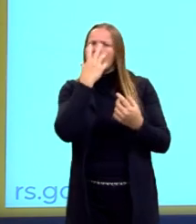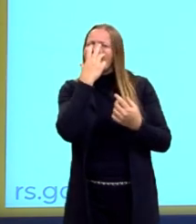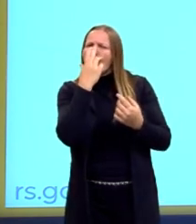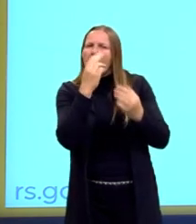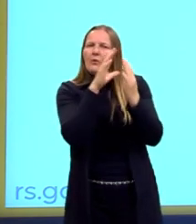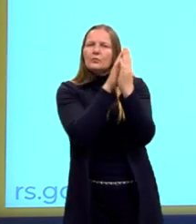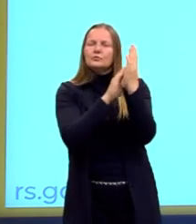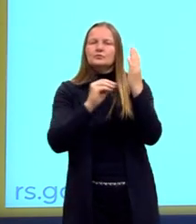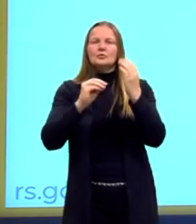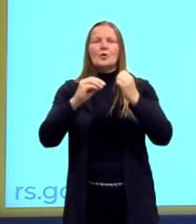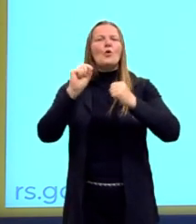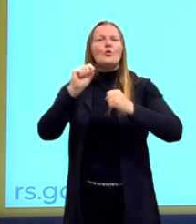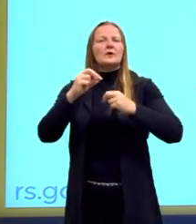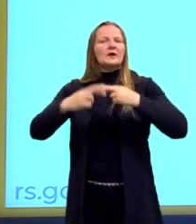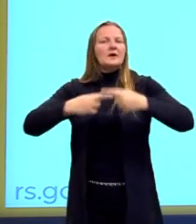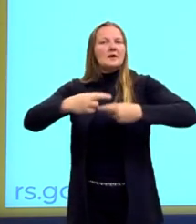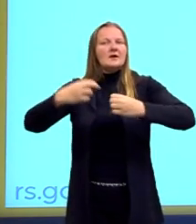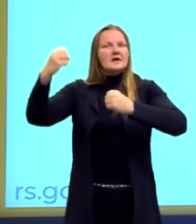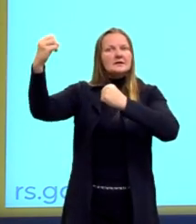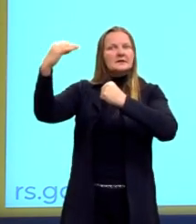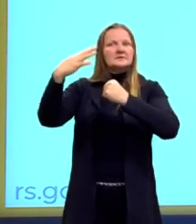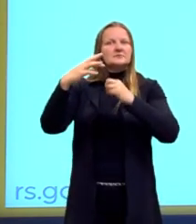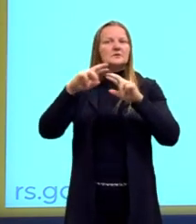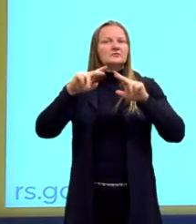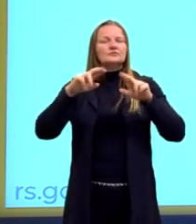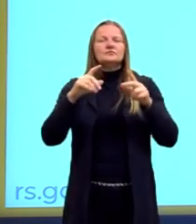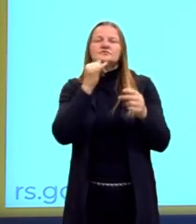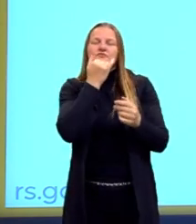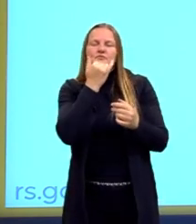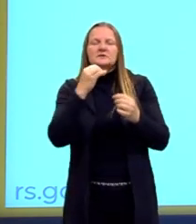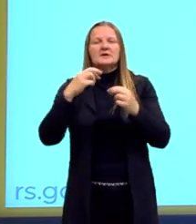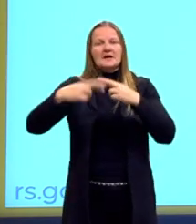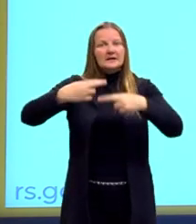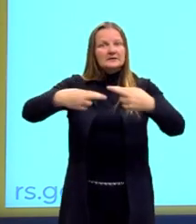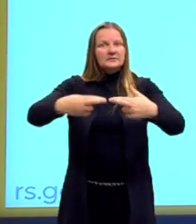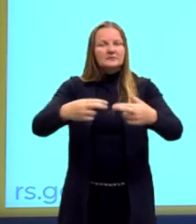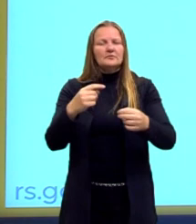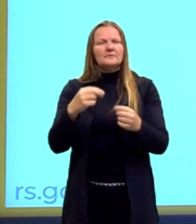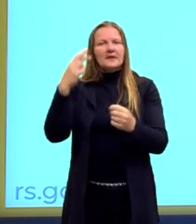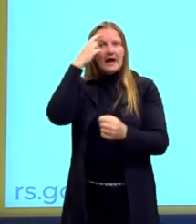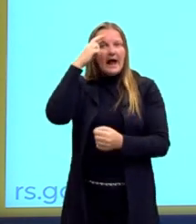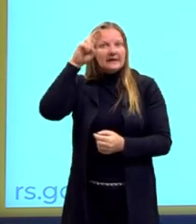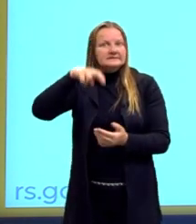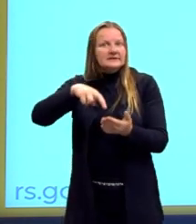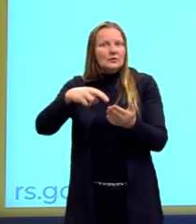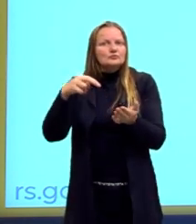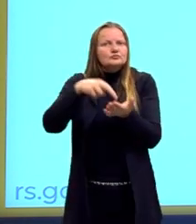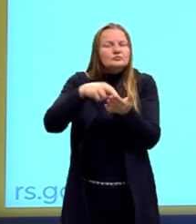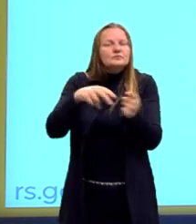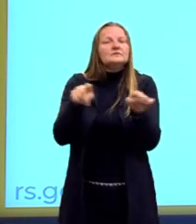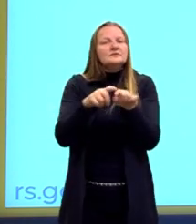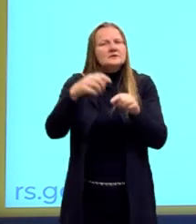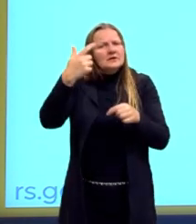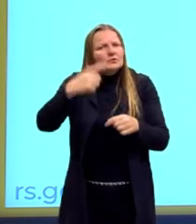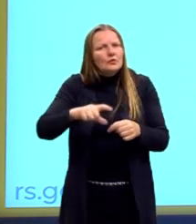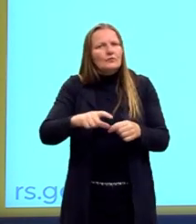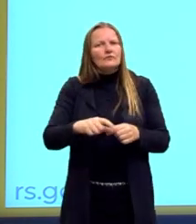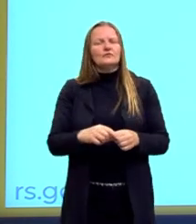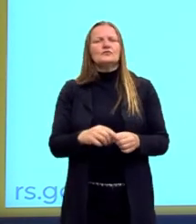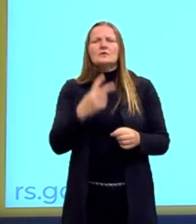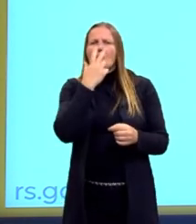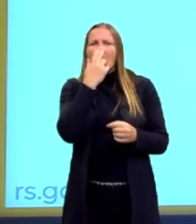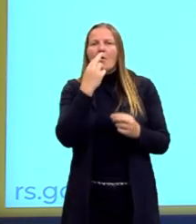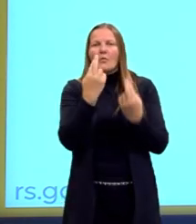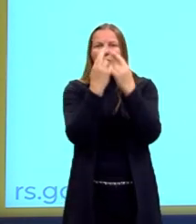que o que que é o renascimento né E que é o Renascer Além da Razão era a arte também beber novamente lá nas fontes